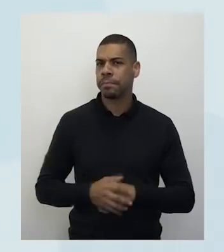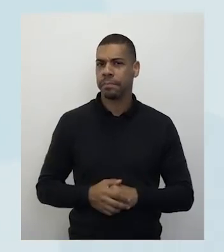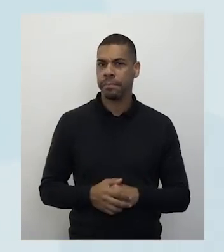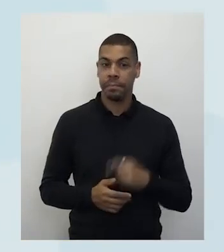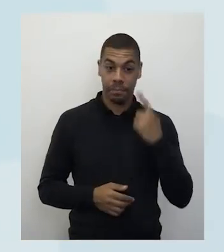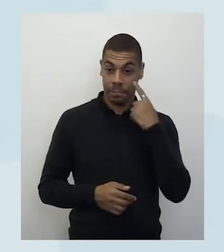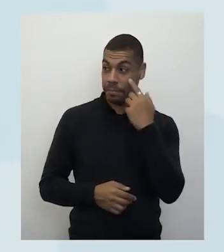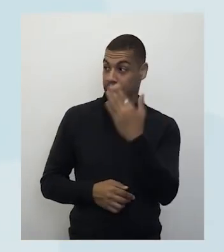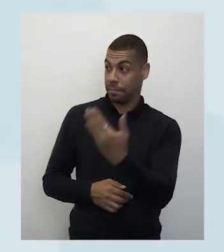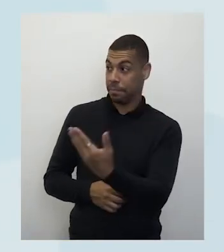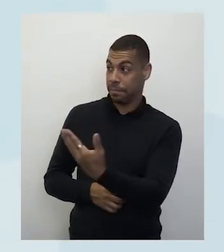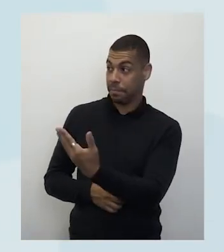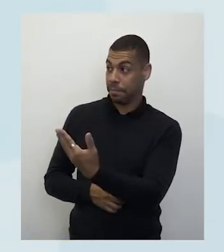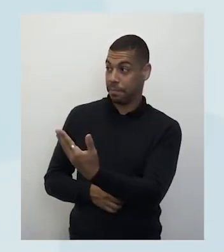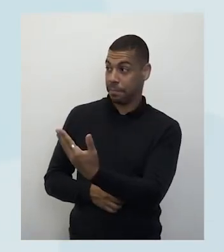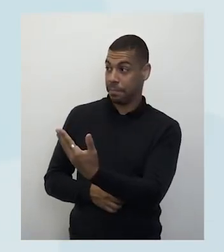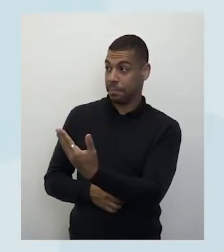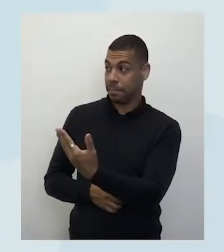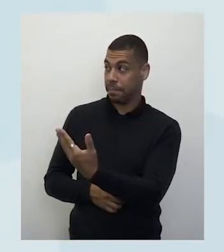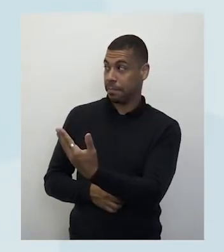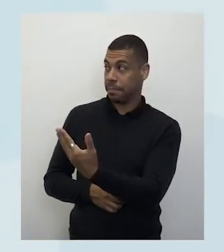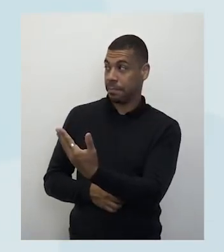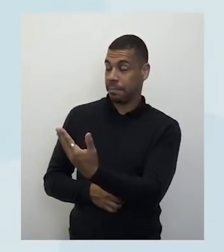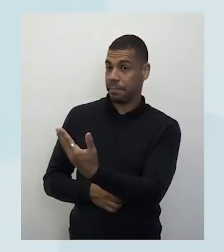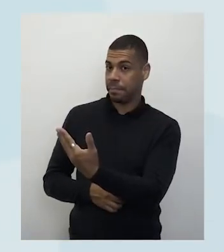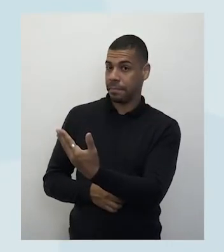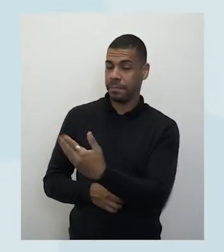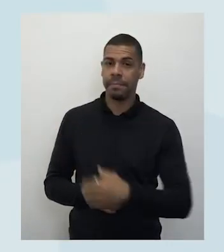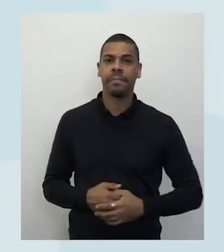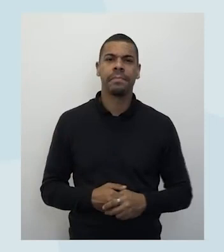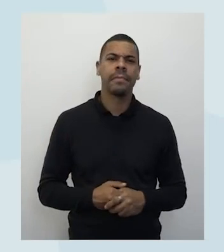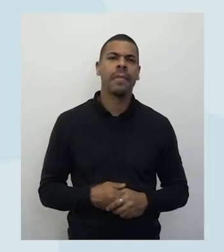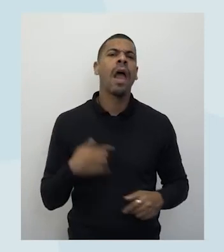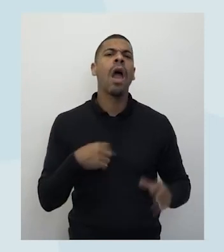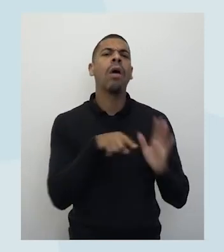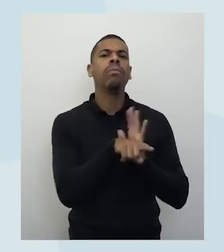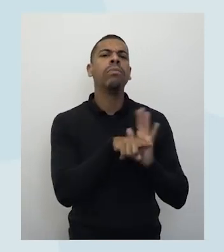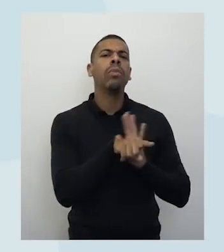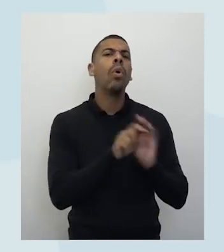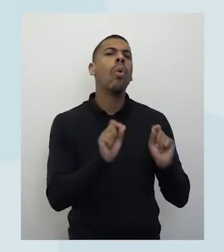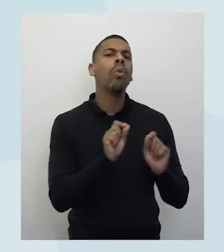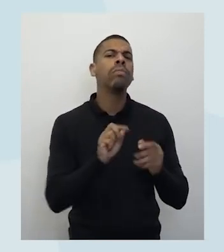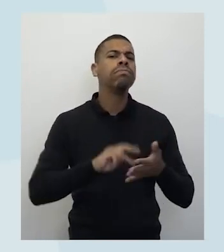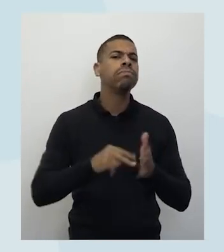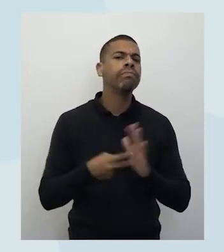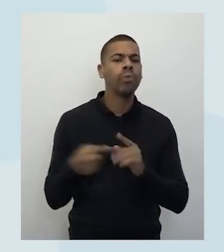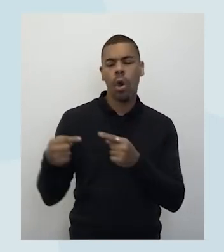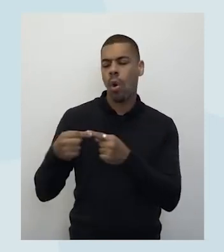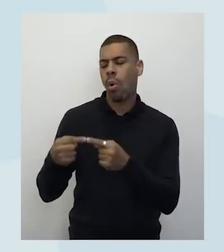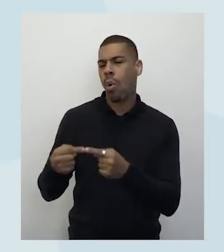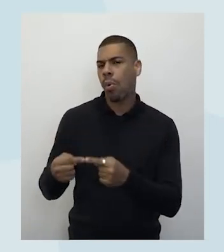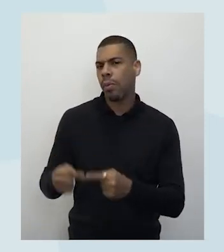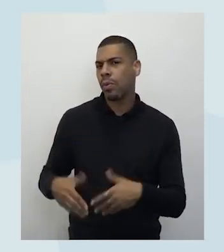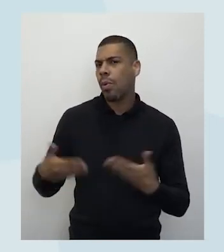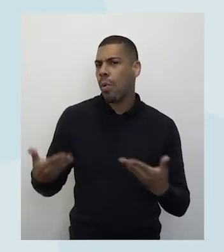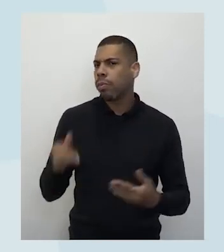queria a resposta pessoal de vocês mesmos, certo? E aí, eu perguntei depois se você sabe o que é concordância. Ocorre